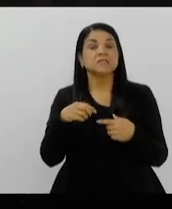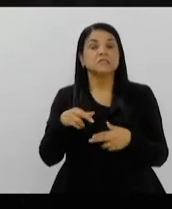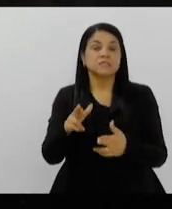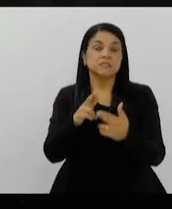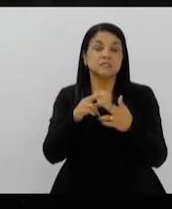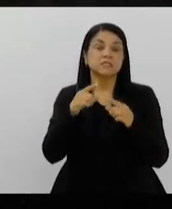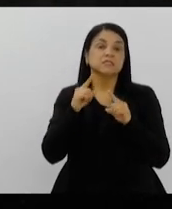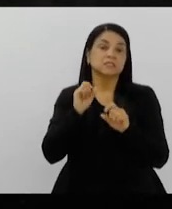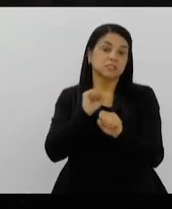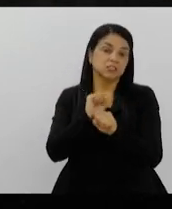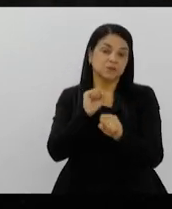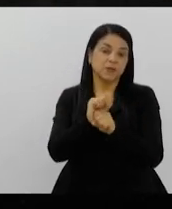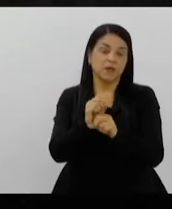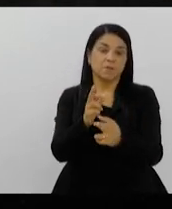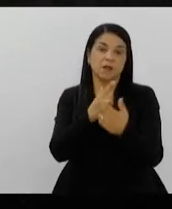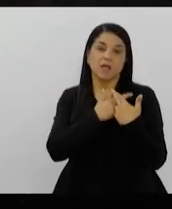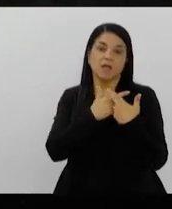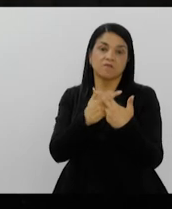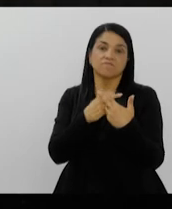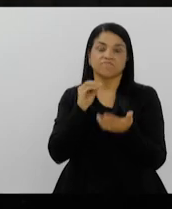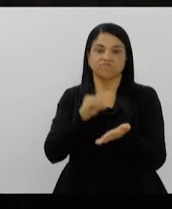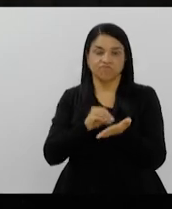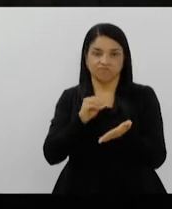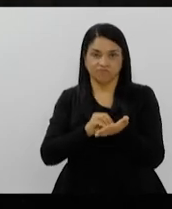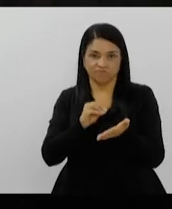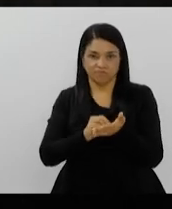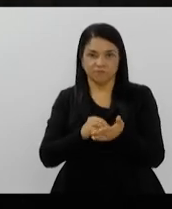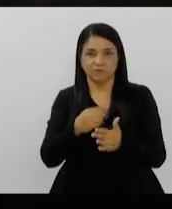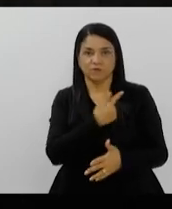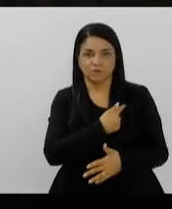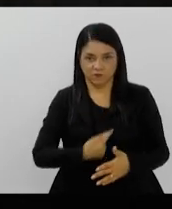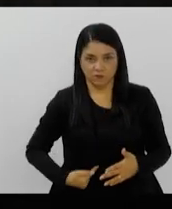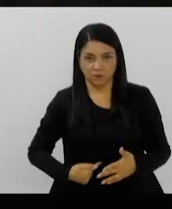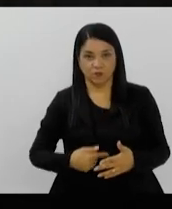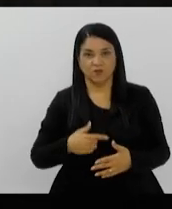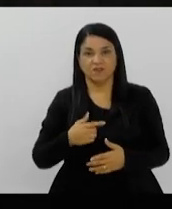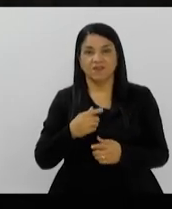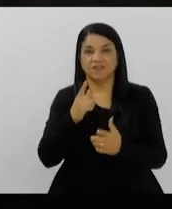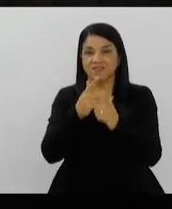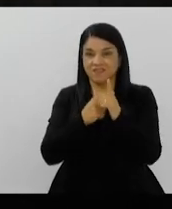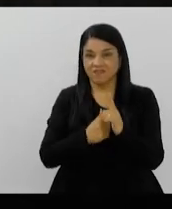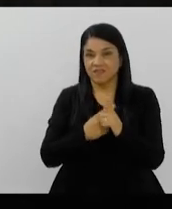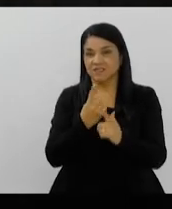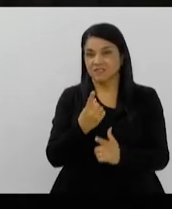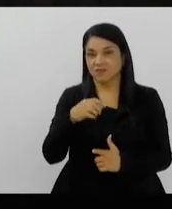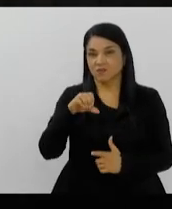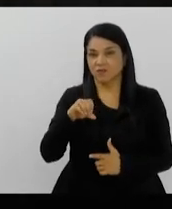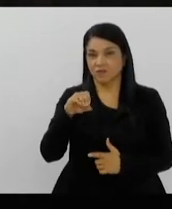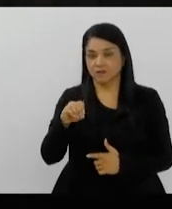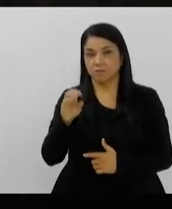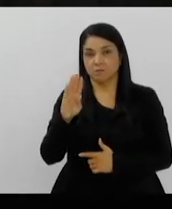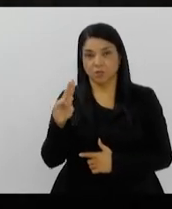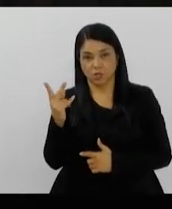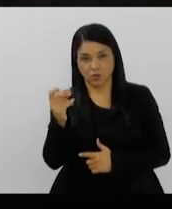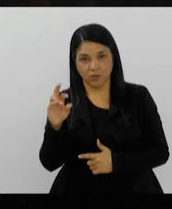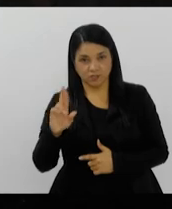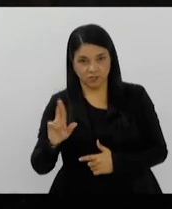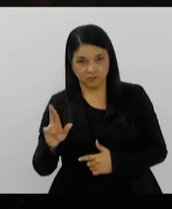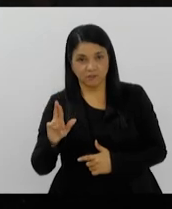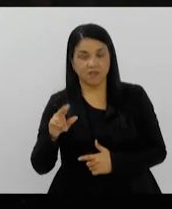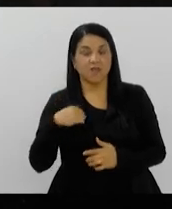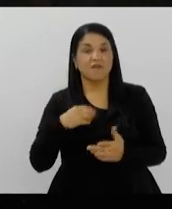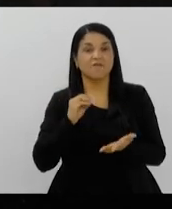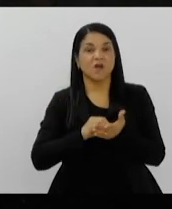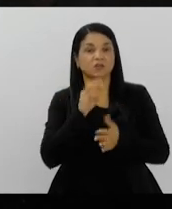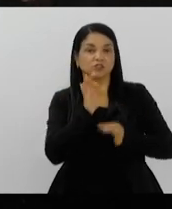irresponsabilidade fiscal do atual governador. Dever mais de 190 bilhões para a União não é só uma injustiça do regime de